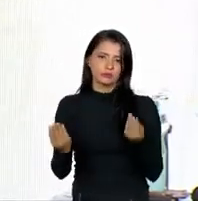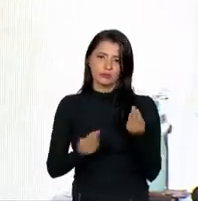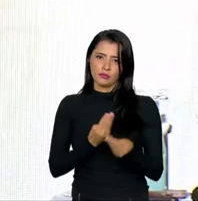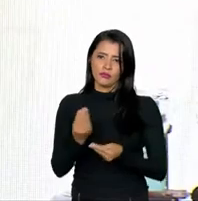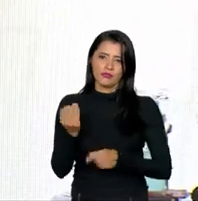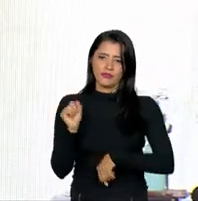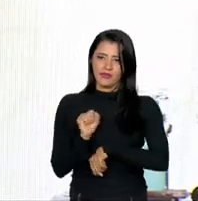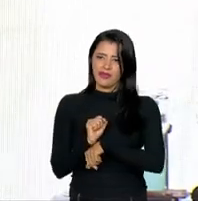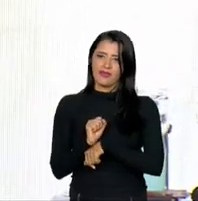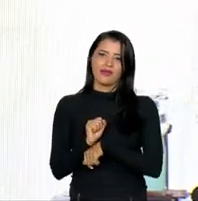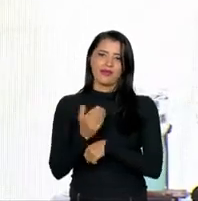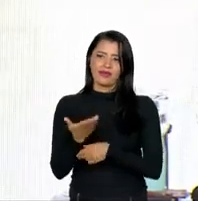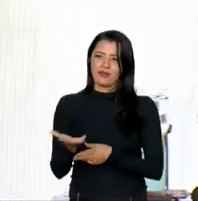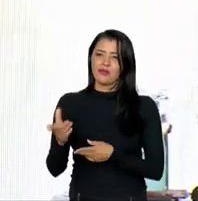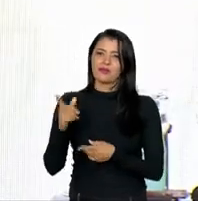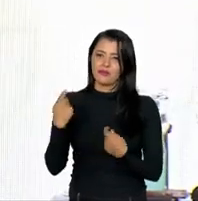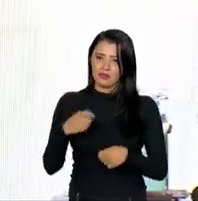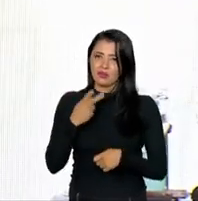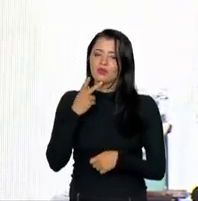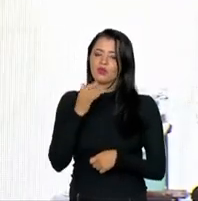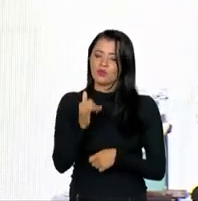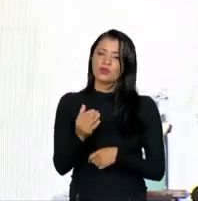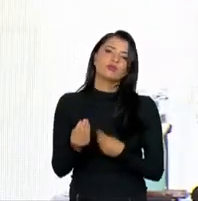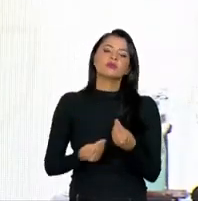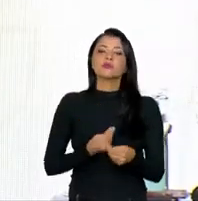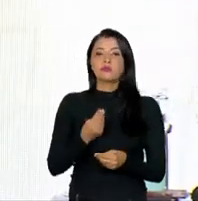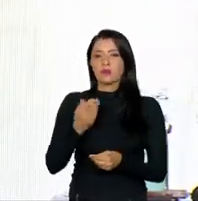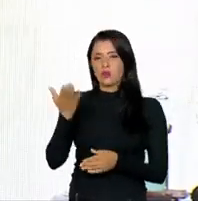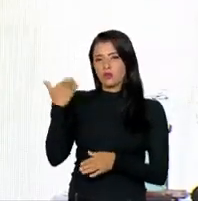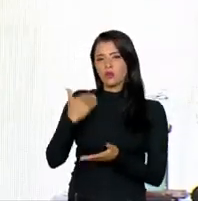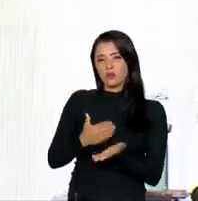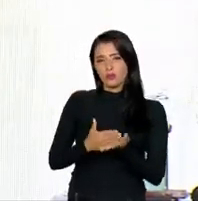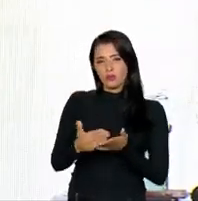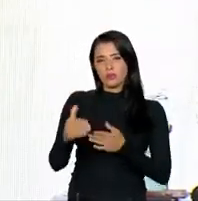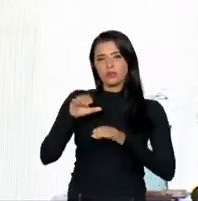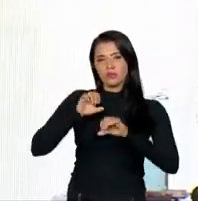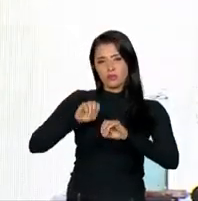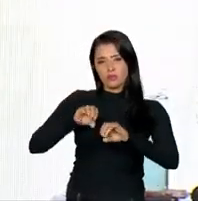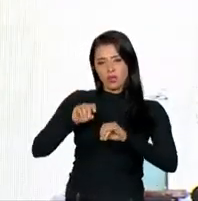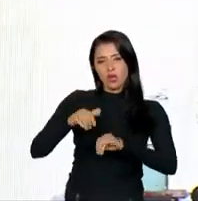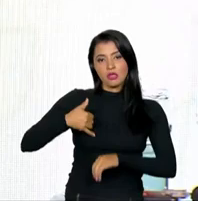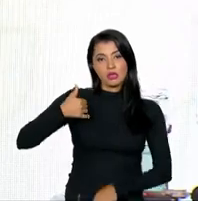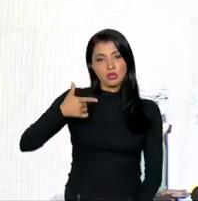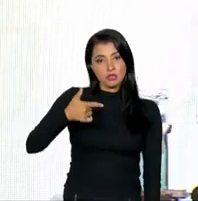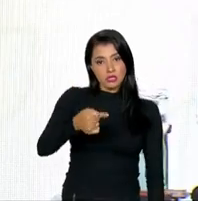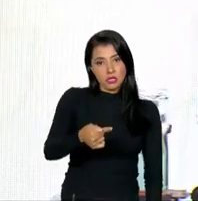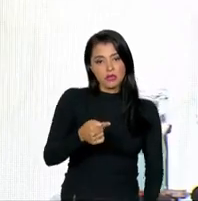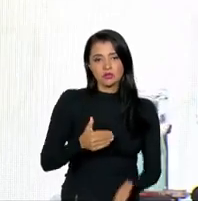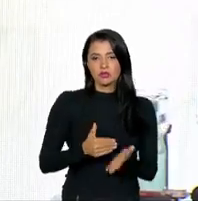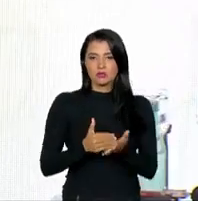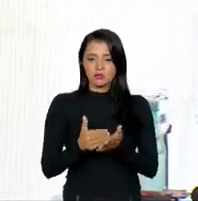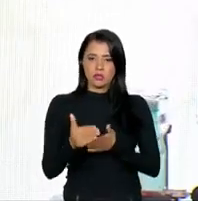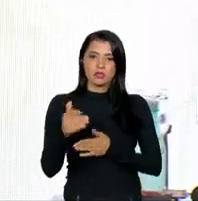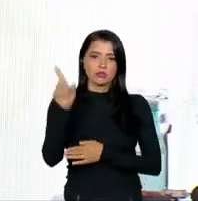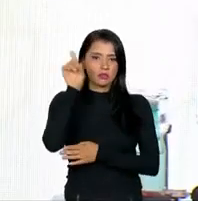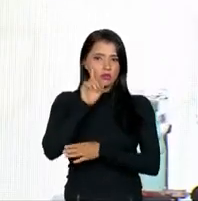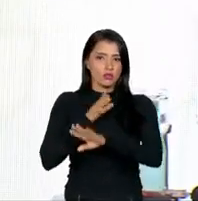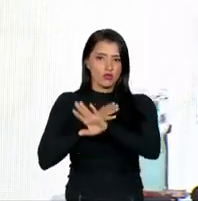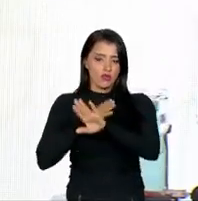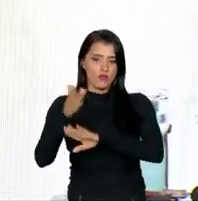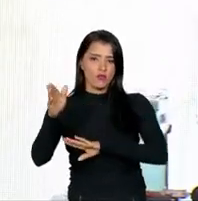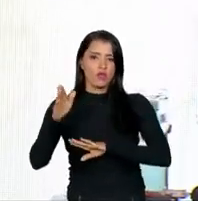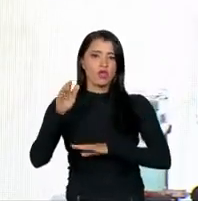esse ganchinho inicial e dizer que quando eu comecei a lecionar com 17 anos, eu comecei nos Estados Unidos, eu fui jogar